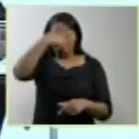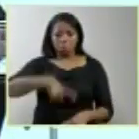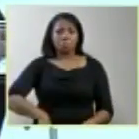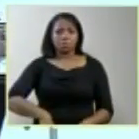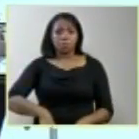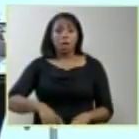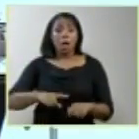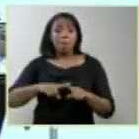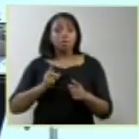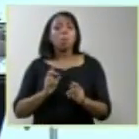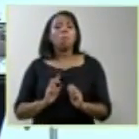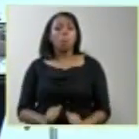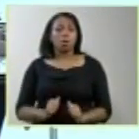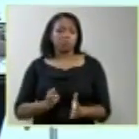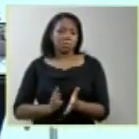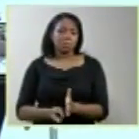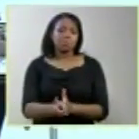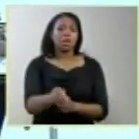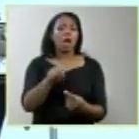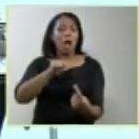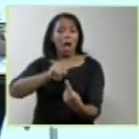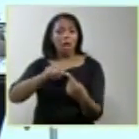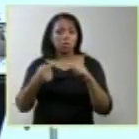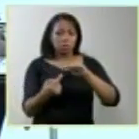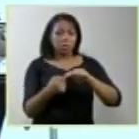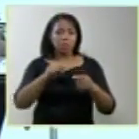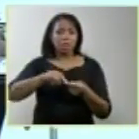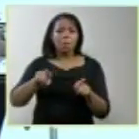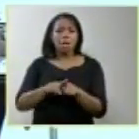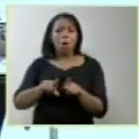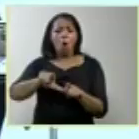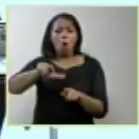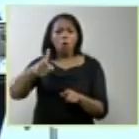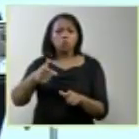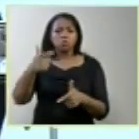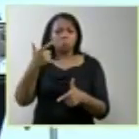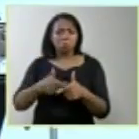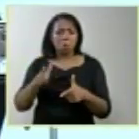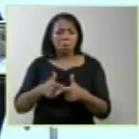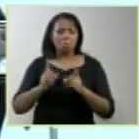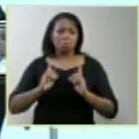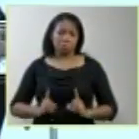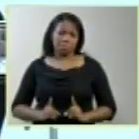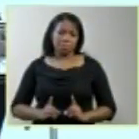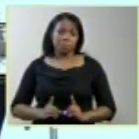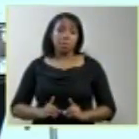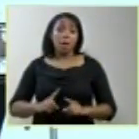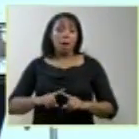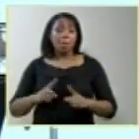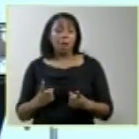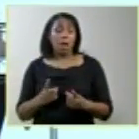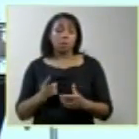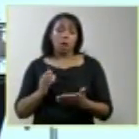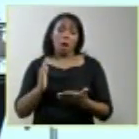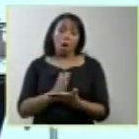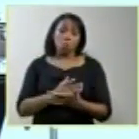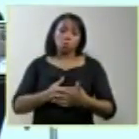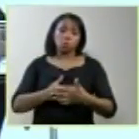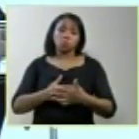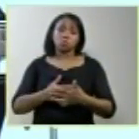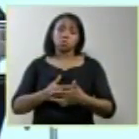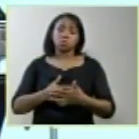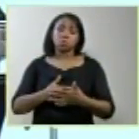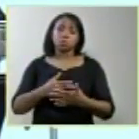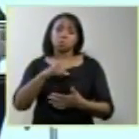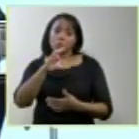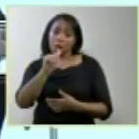estar frequentemente associada a outras malformações. E, nesses casos, algumas vezes a etiologia já é conhecida, e